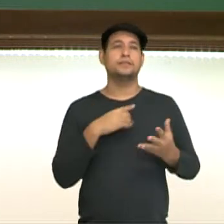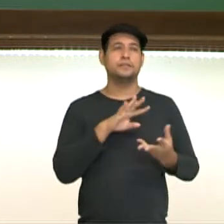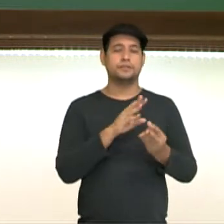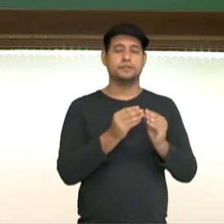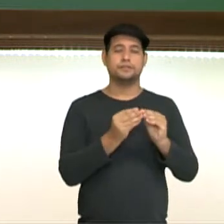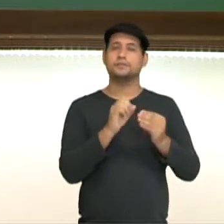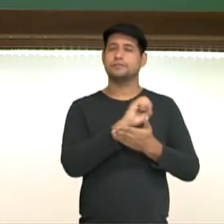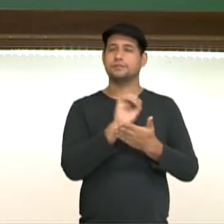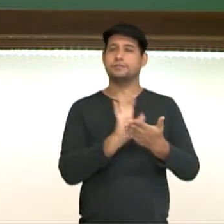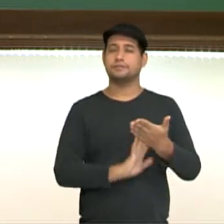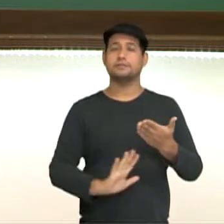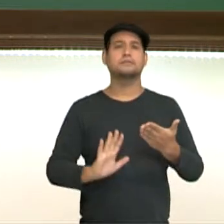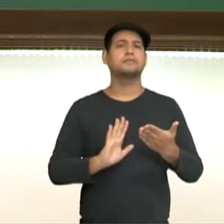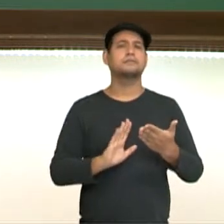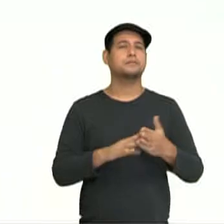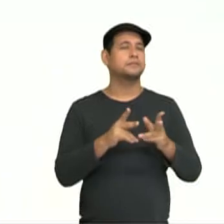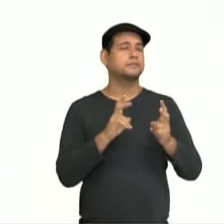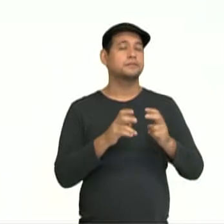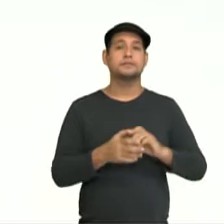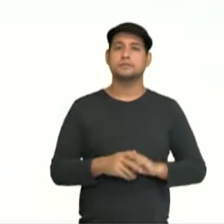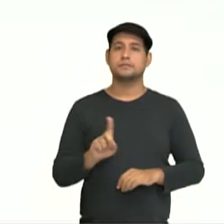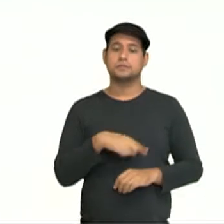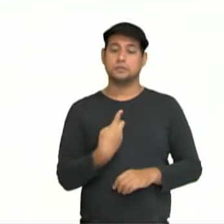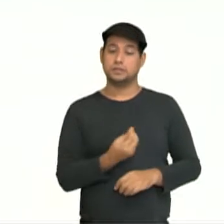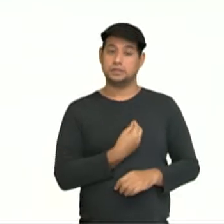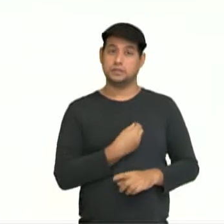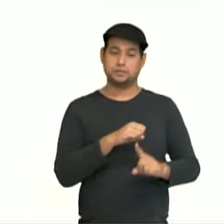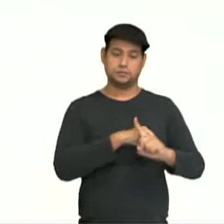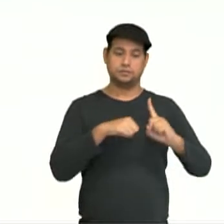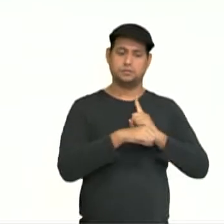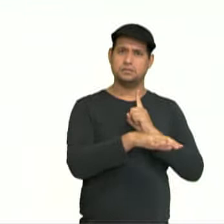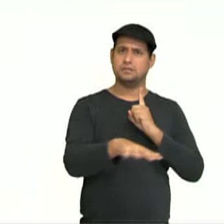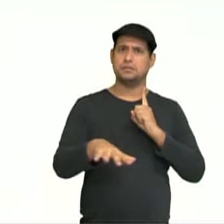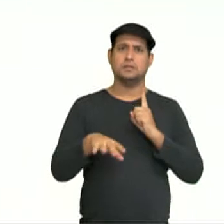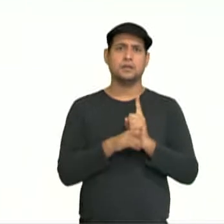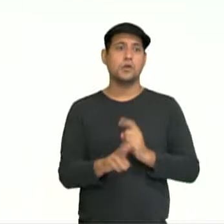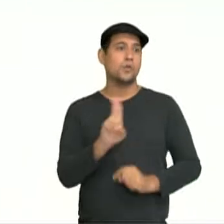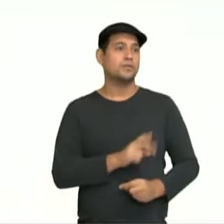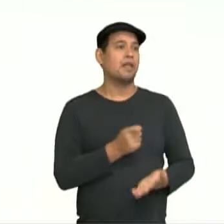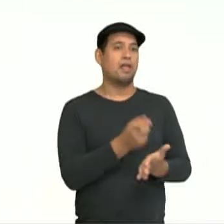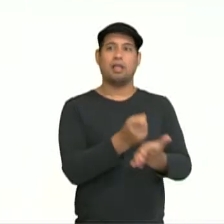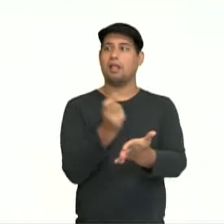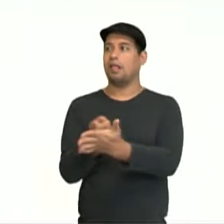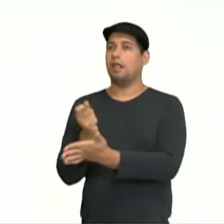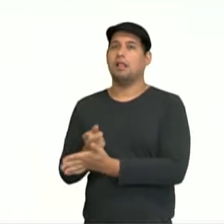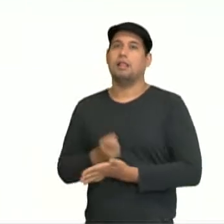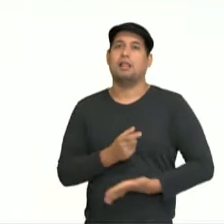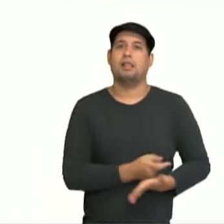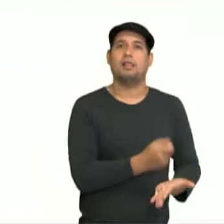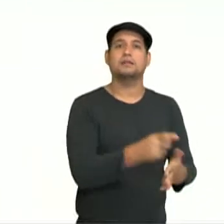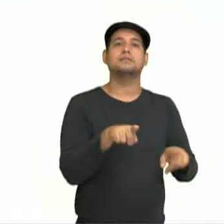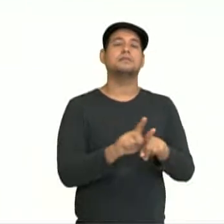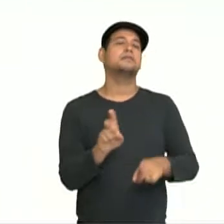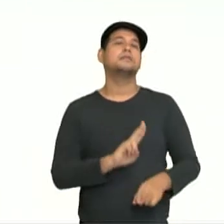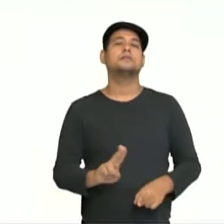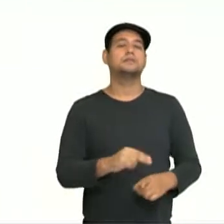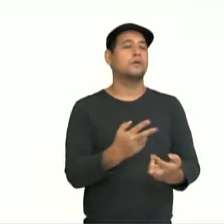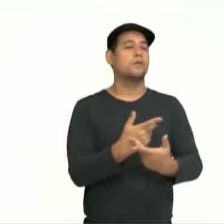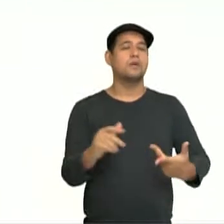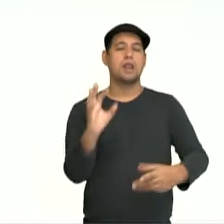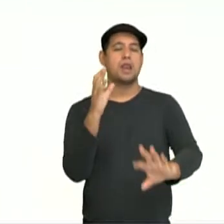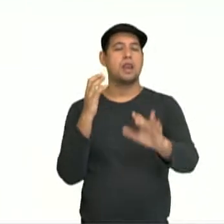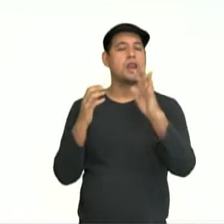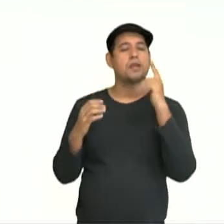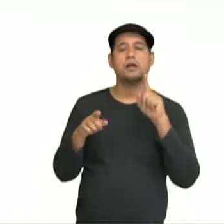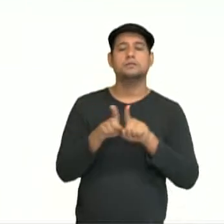atividade. Nessa, observe. Vivemos uma sociedade extremamente consumista, havendo grande utilização de recursos